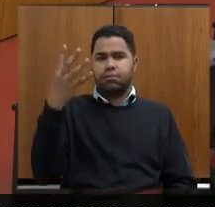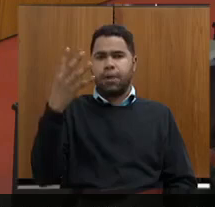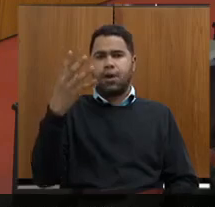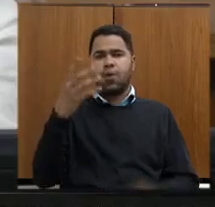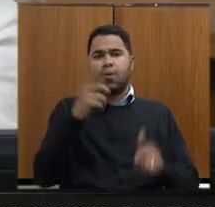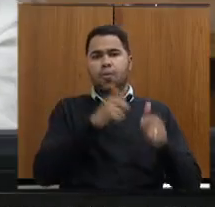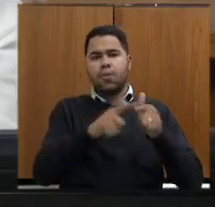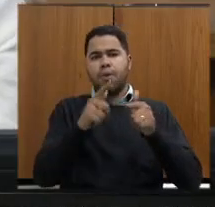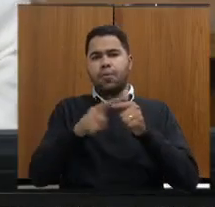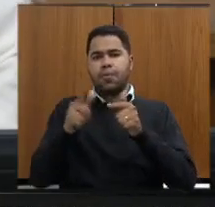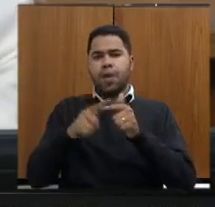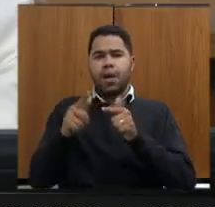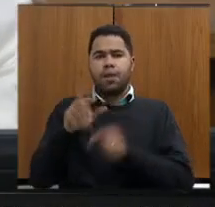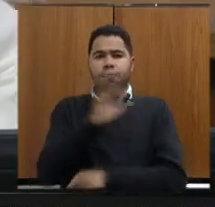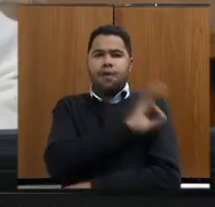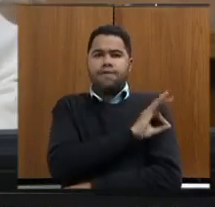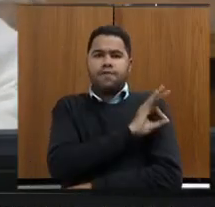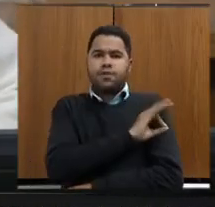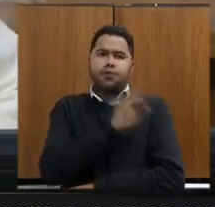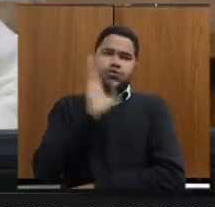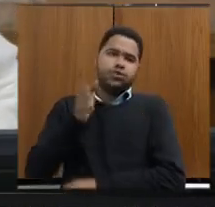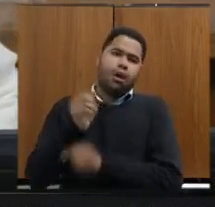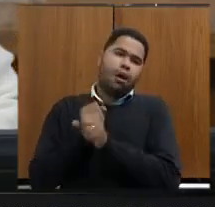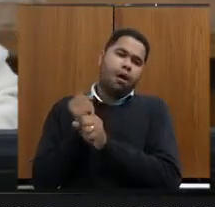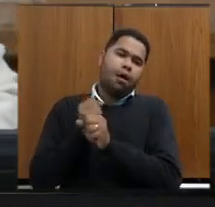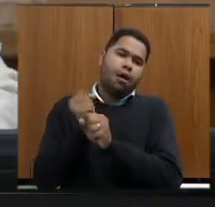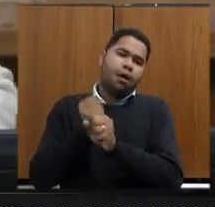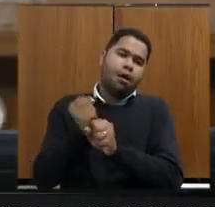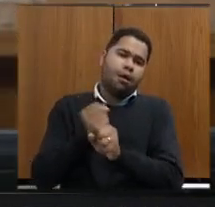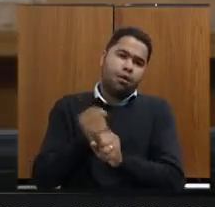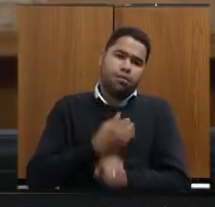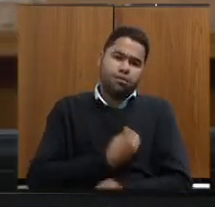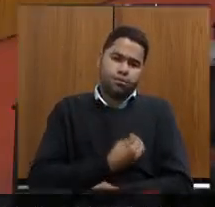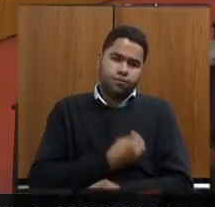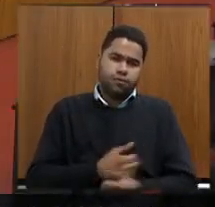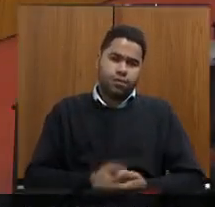crise fiscal que Minas vive a tantos anos obrigado